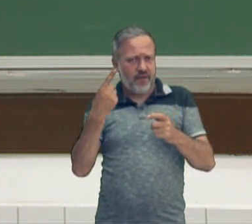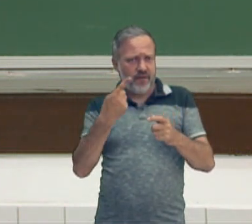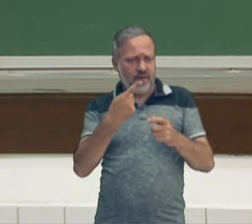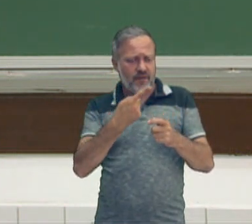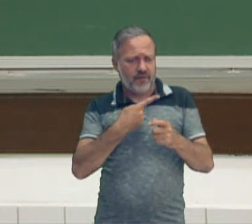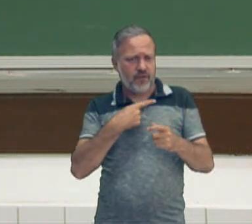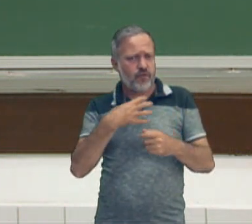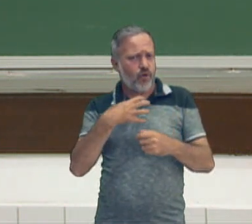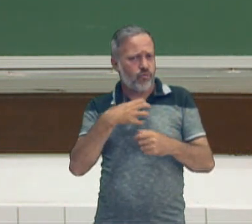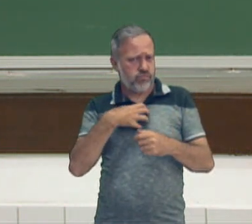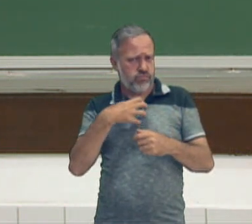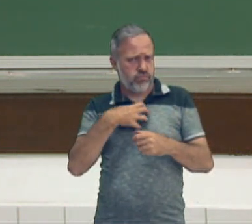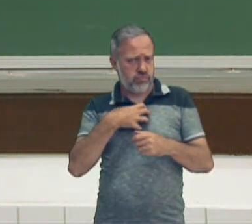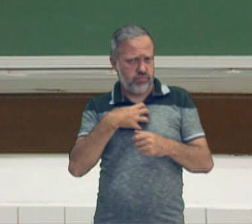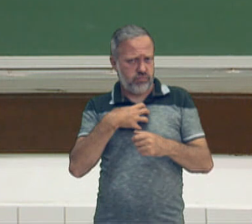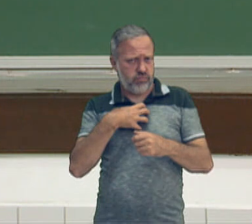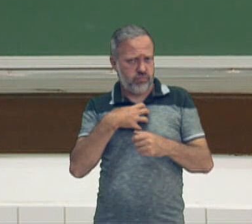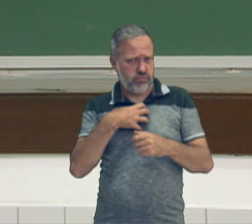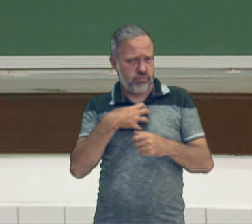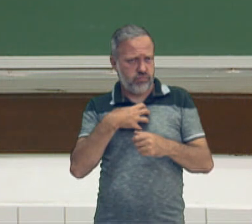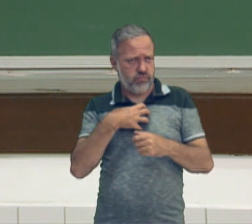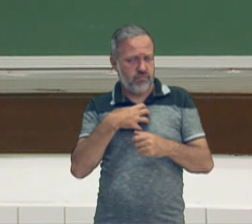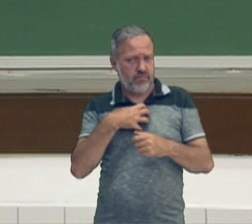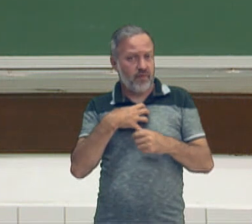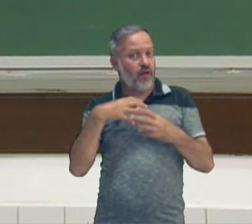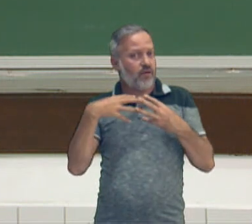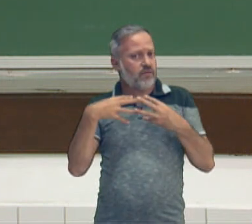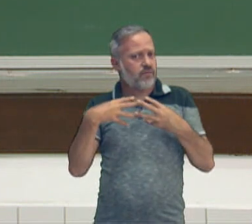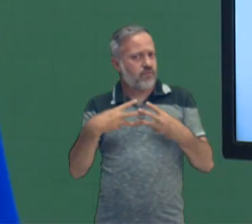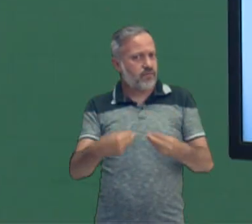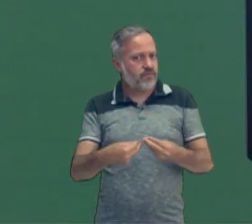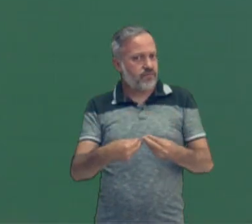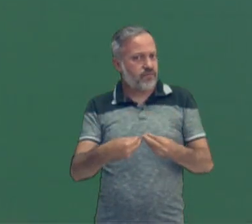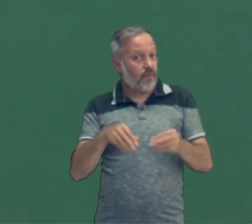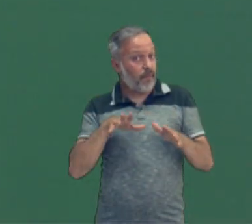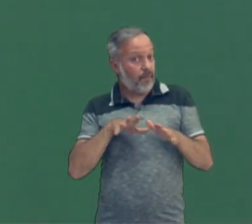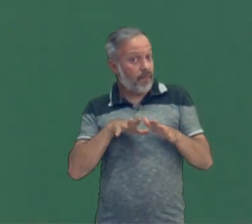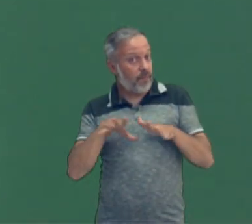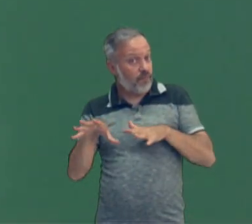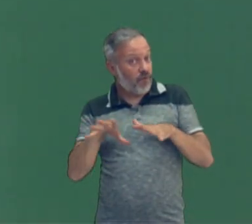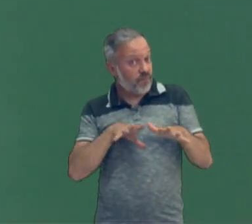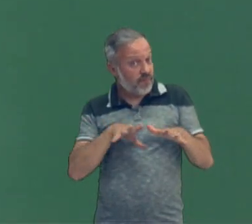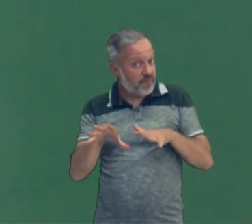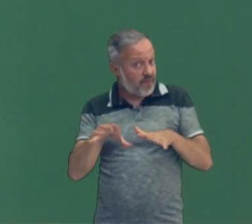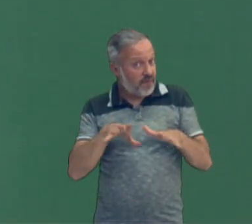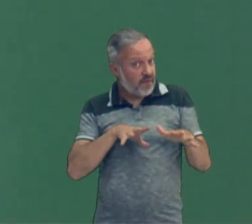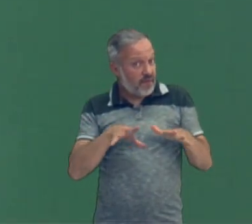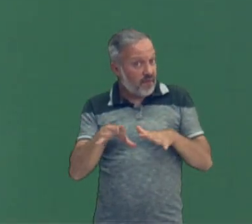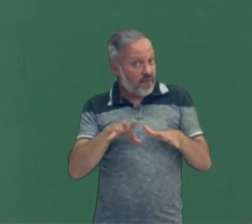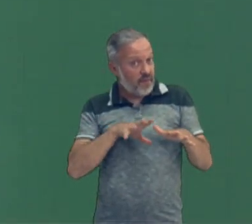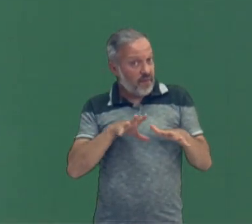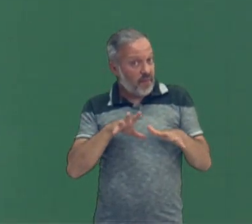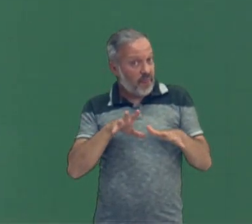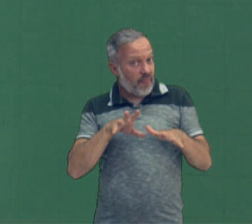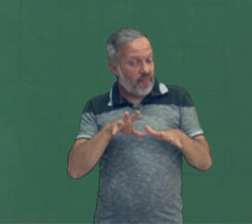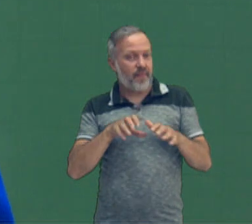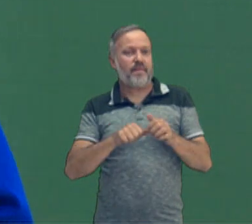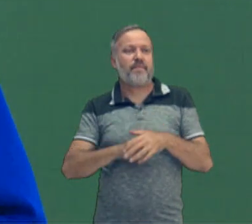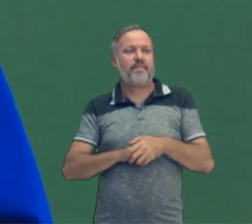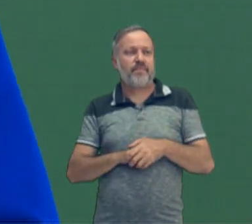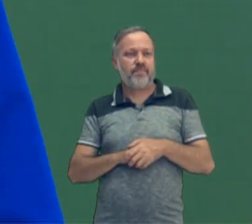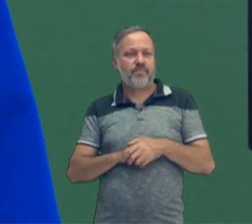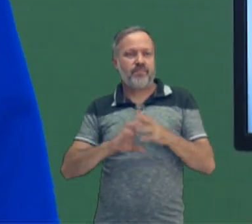nossos costumes, né? Tudo isso faz parte desses movimentos migratórios, ok? Então é algo assim a